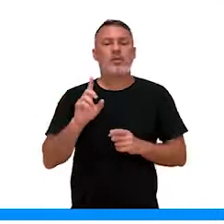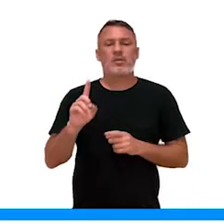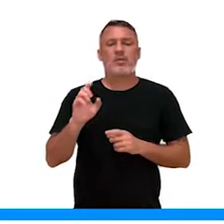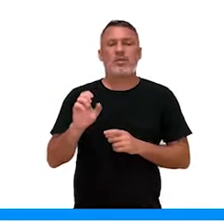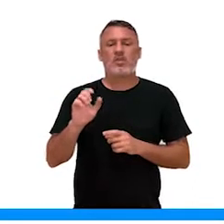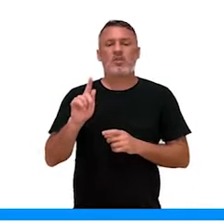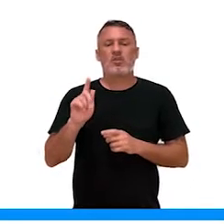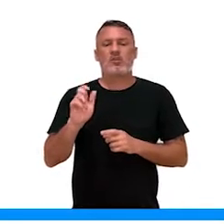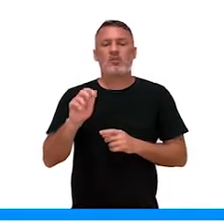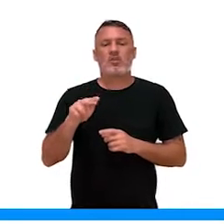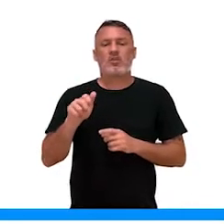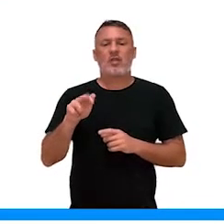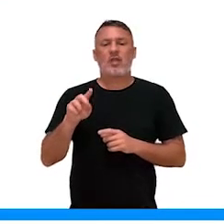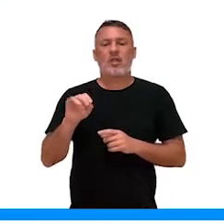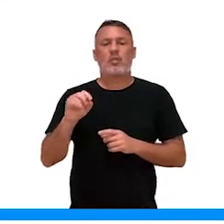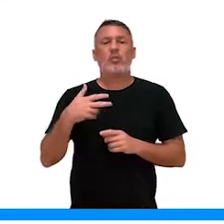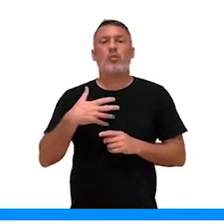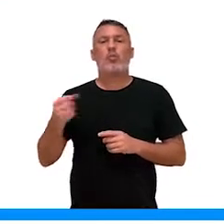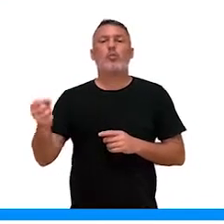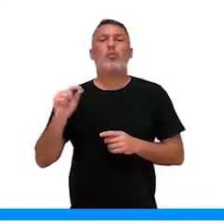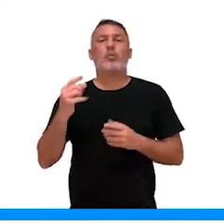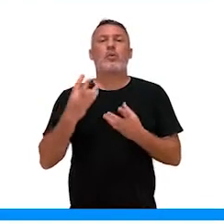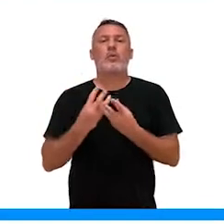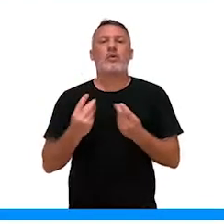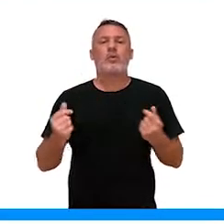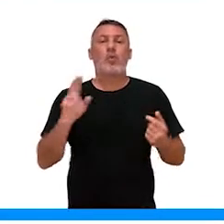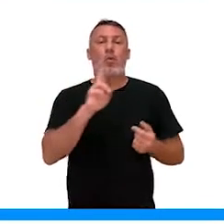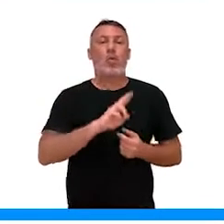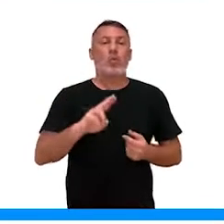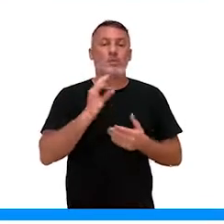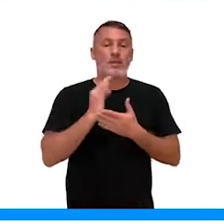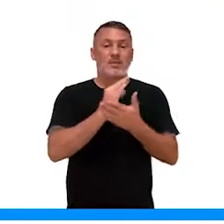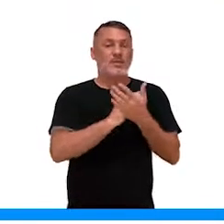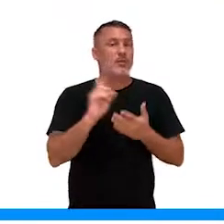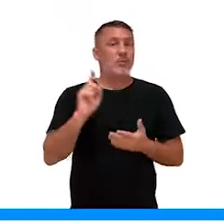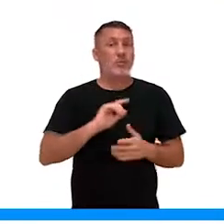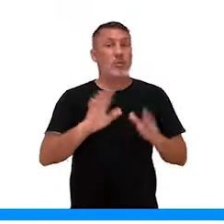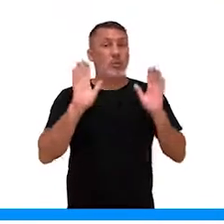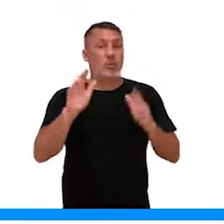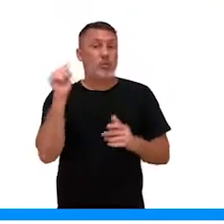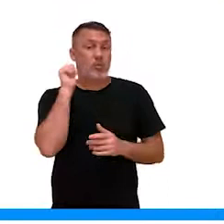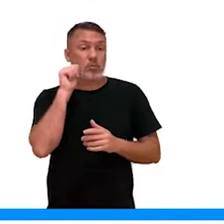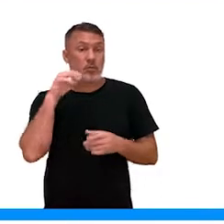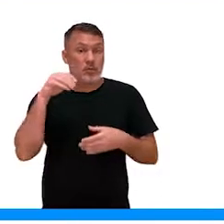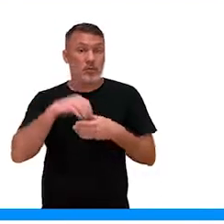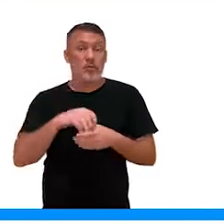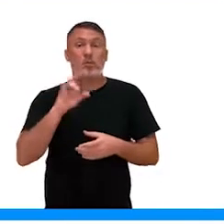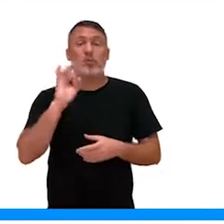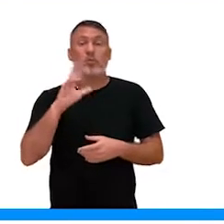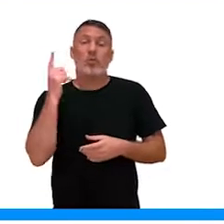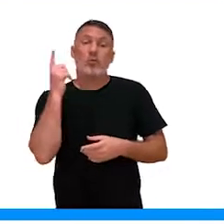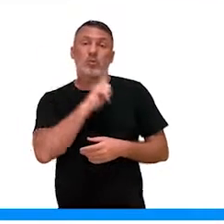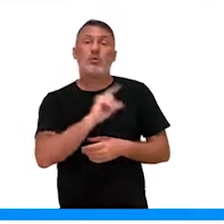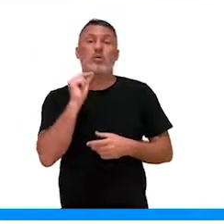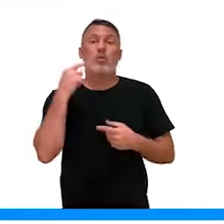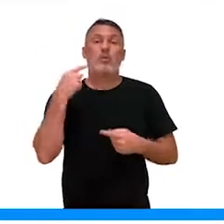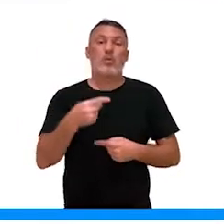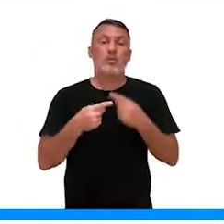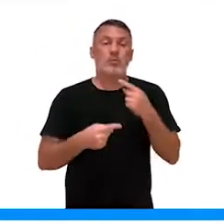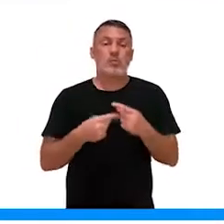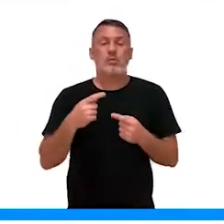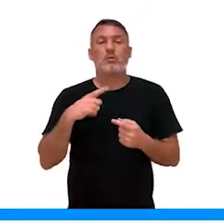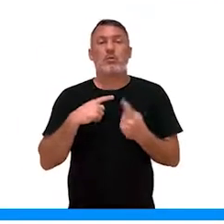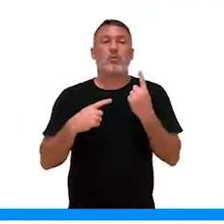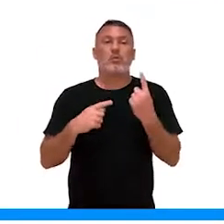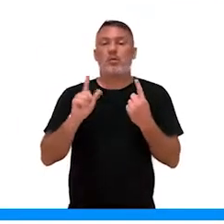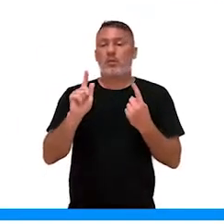são degenerados, eles não são utilizados pela célula. Então, olha só, uma mulher só é